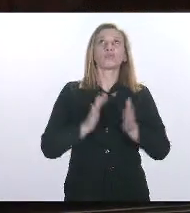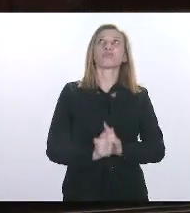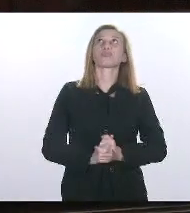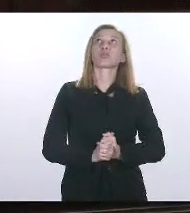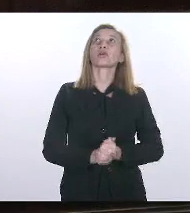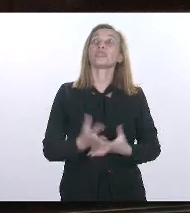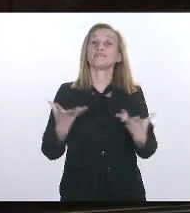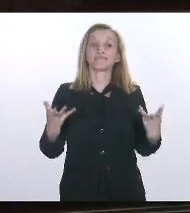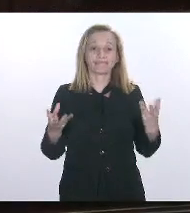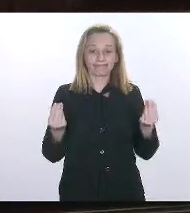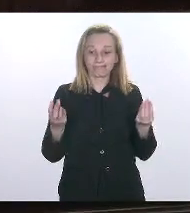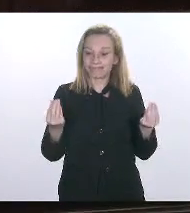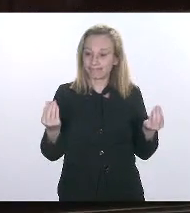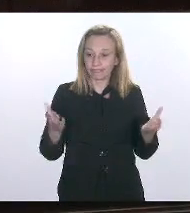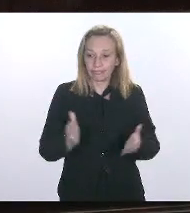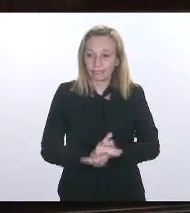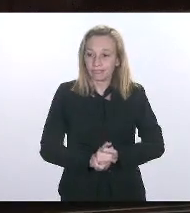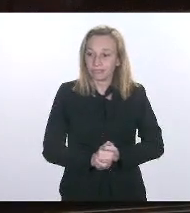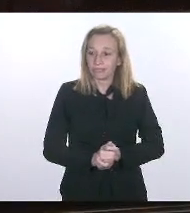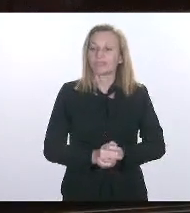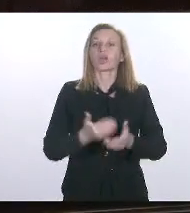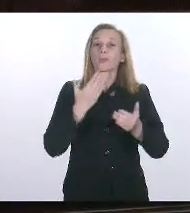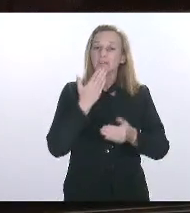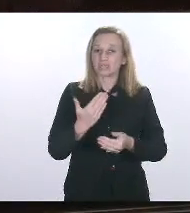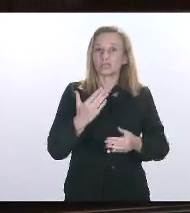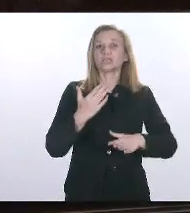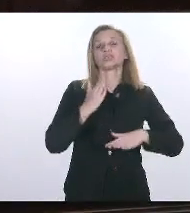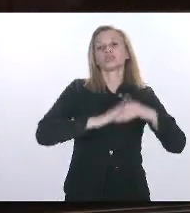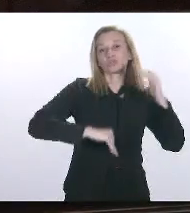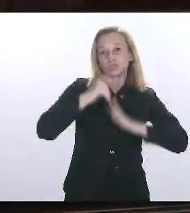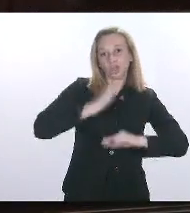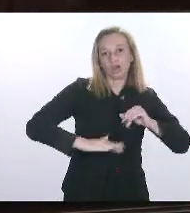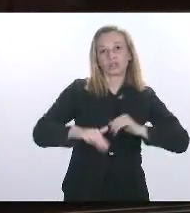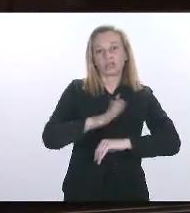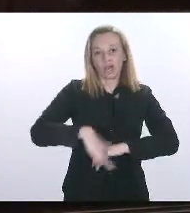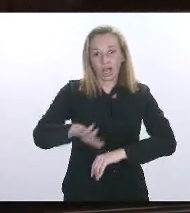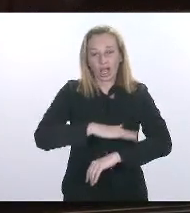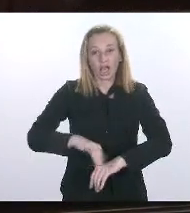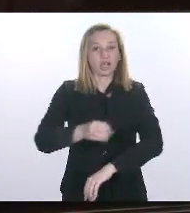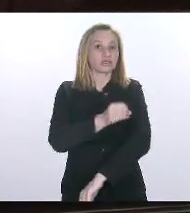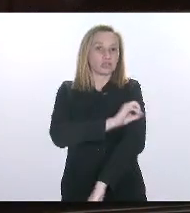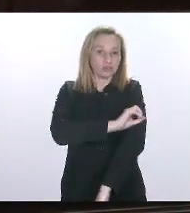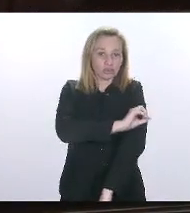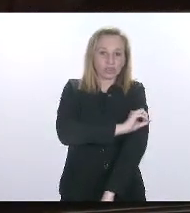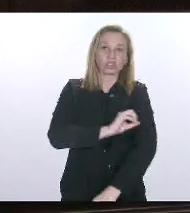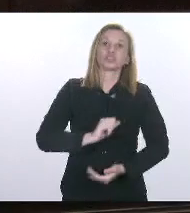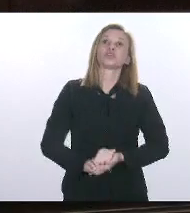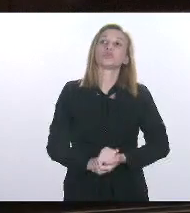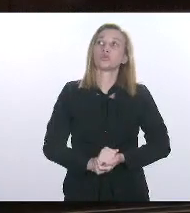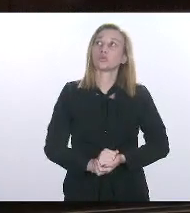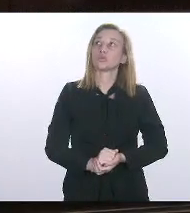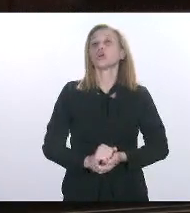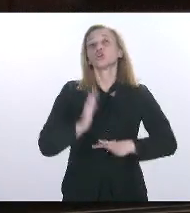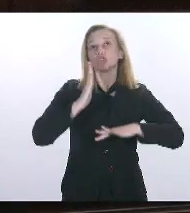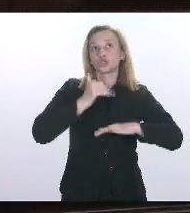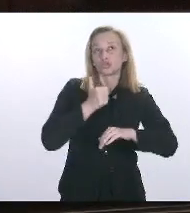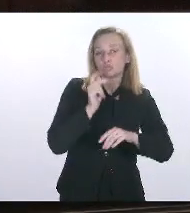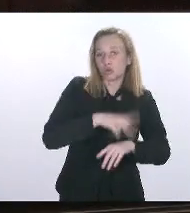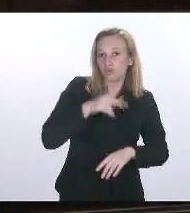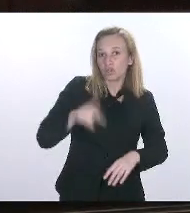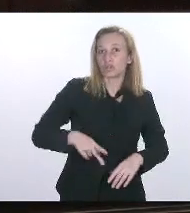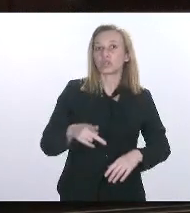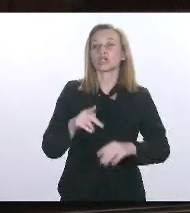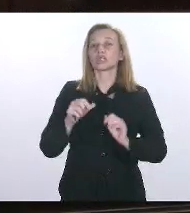enfim, foi sim pedido pelos profissionais da educação infantil, os agentes de educação infantil, os professores